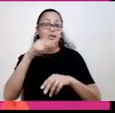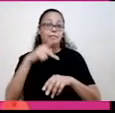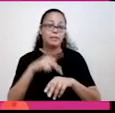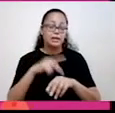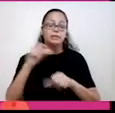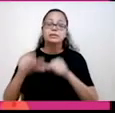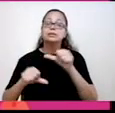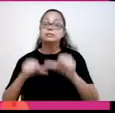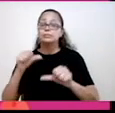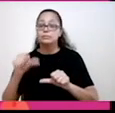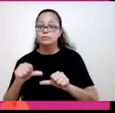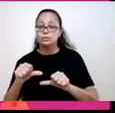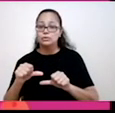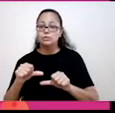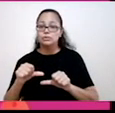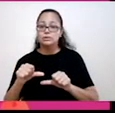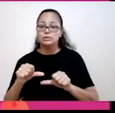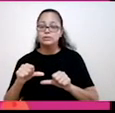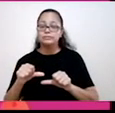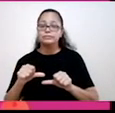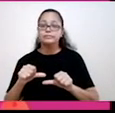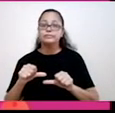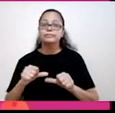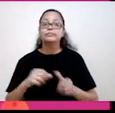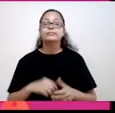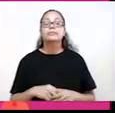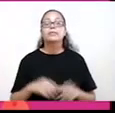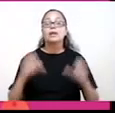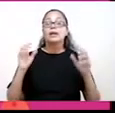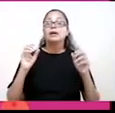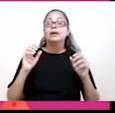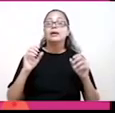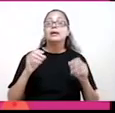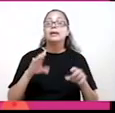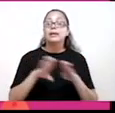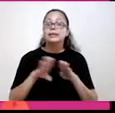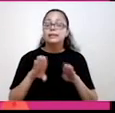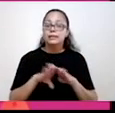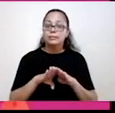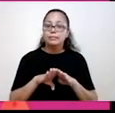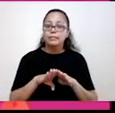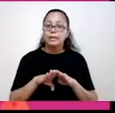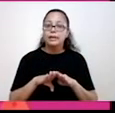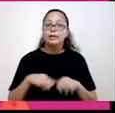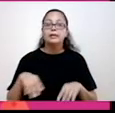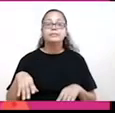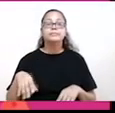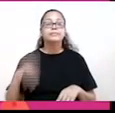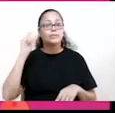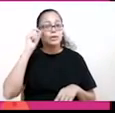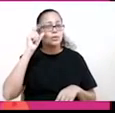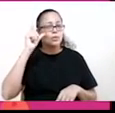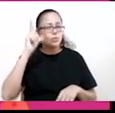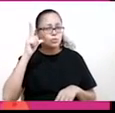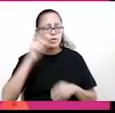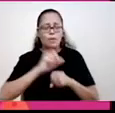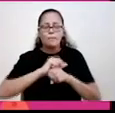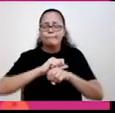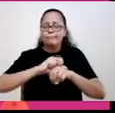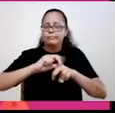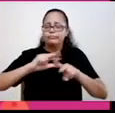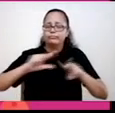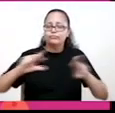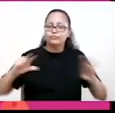De densidade, as regiões que são mais ocupadas, étnico, né? E cultural, e de padrão econômico também. Então, é uma diversidade muito grande